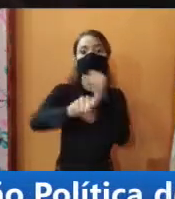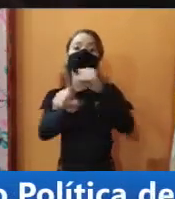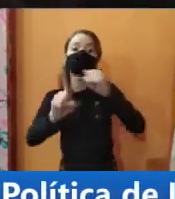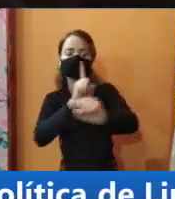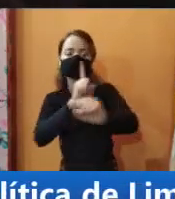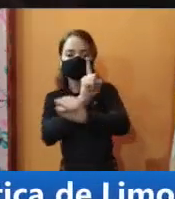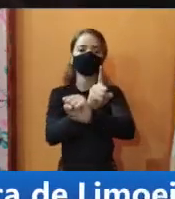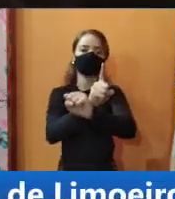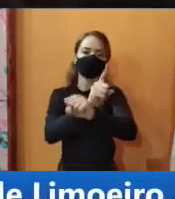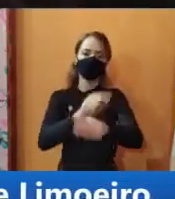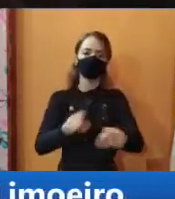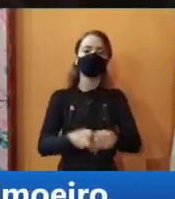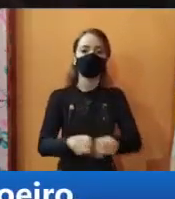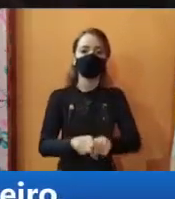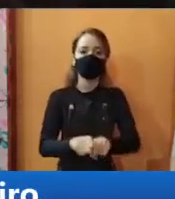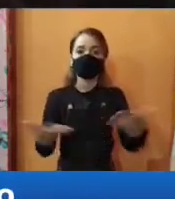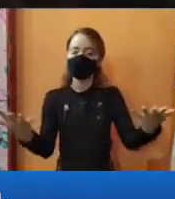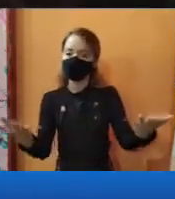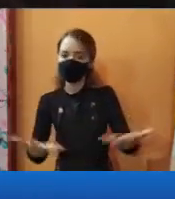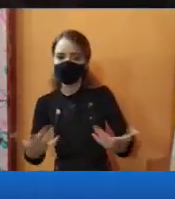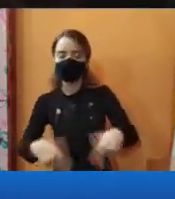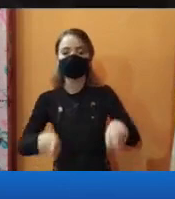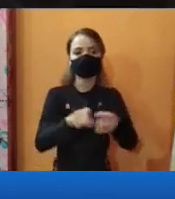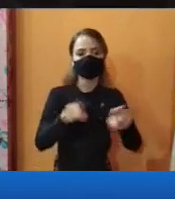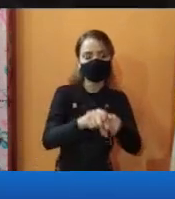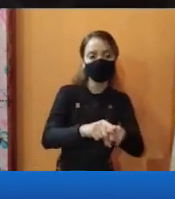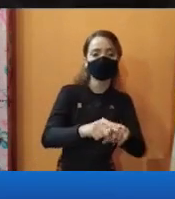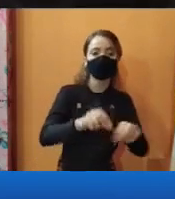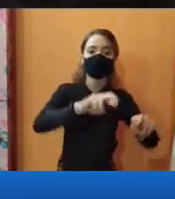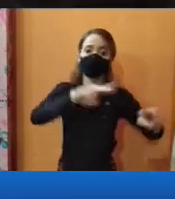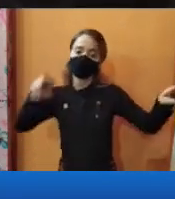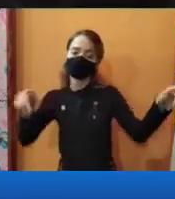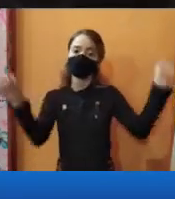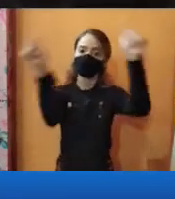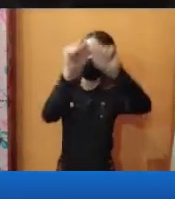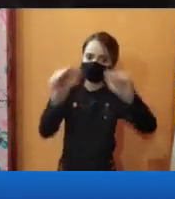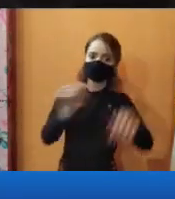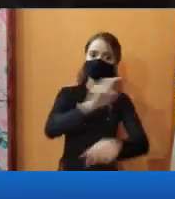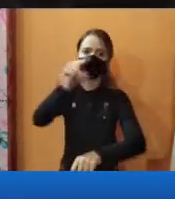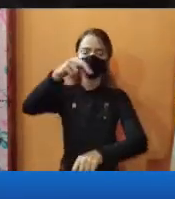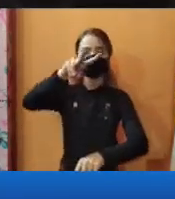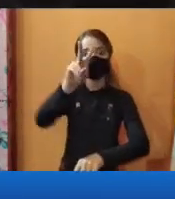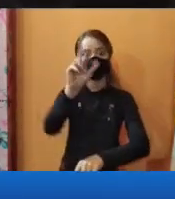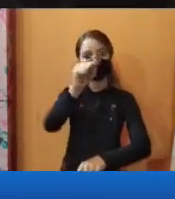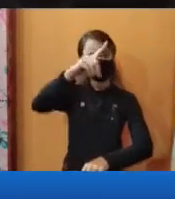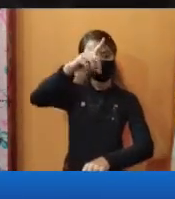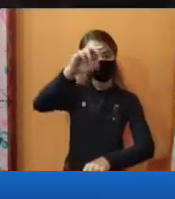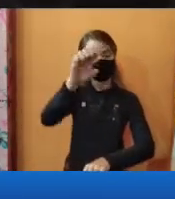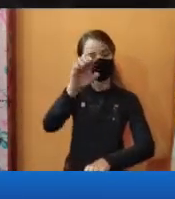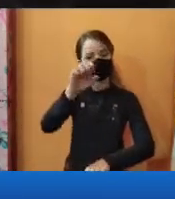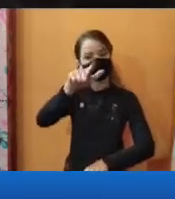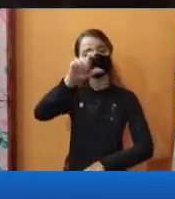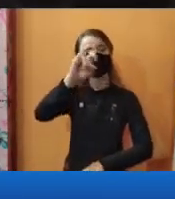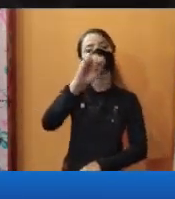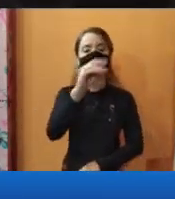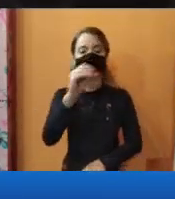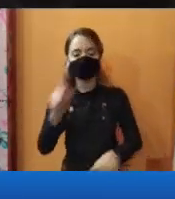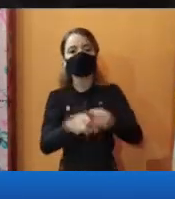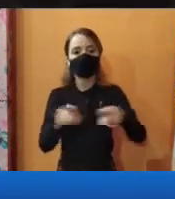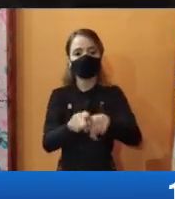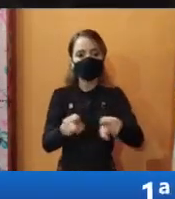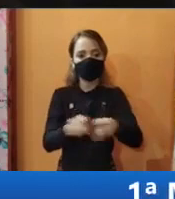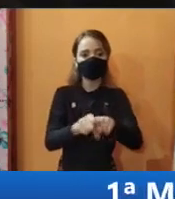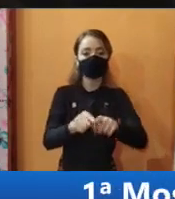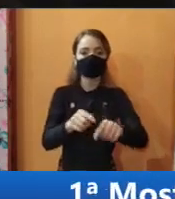civil. E hoje isso era pauta com Valdésio. Valdésio, a hora é a hora